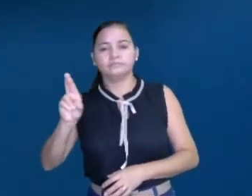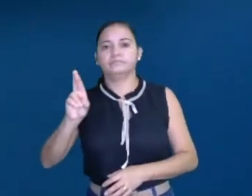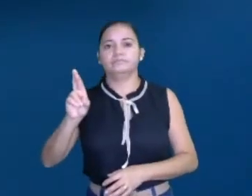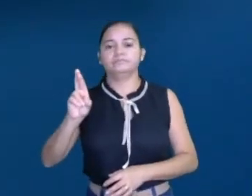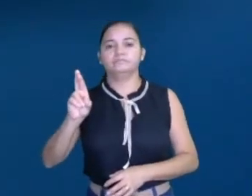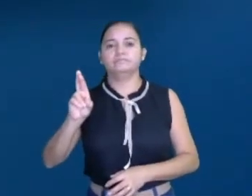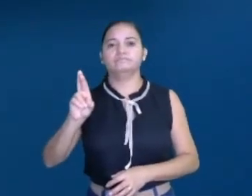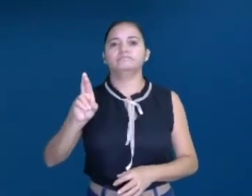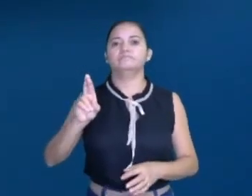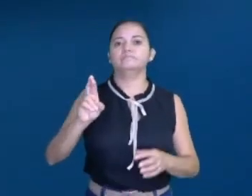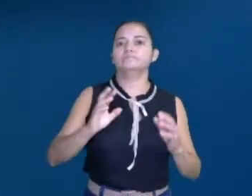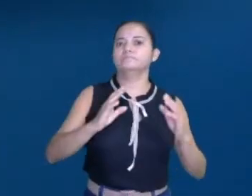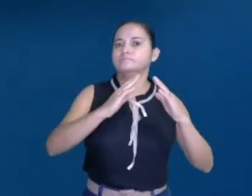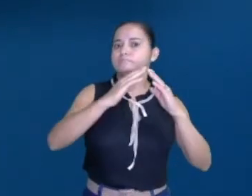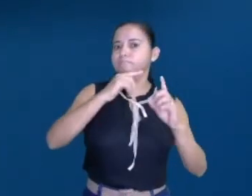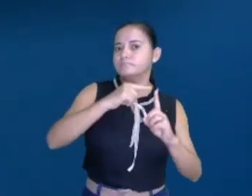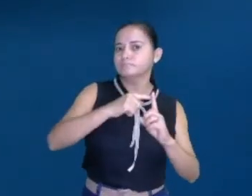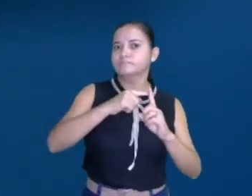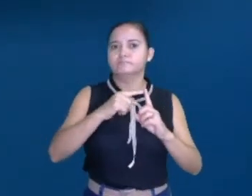igrejas,